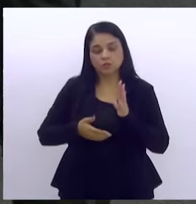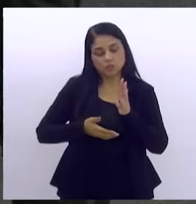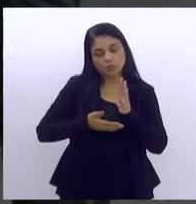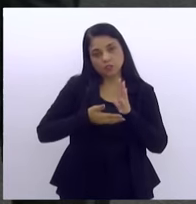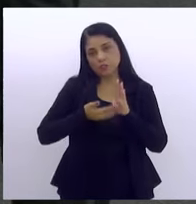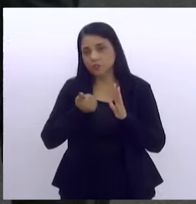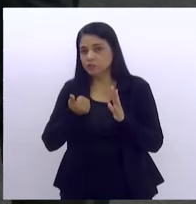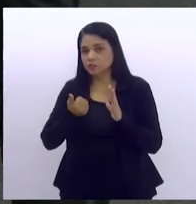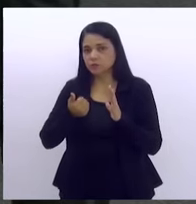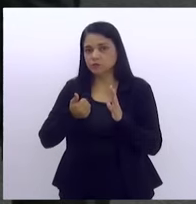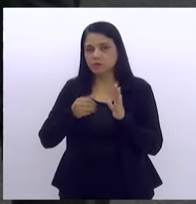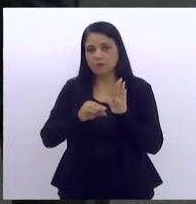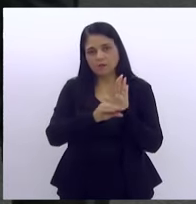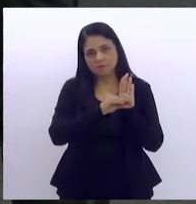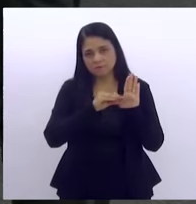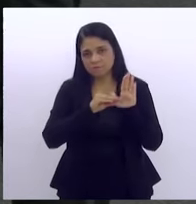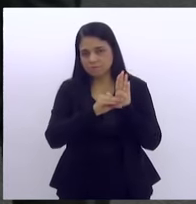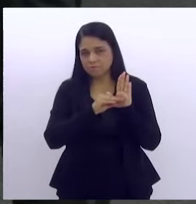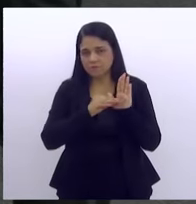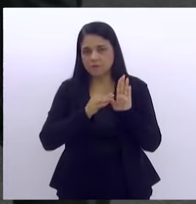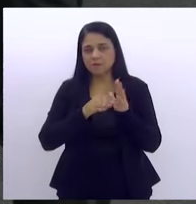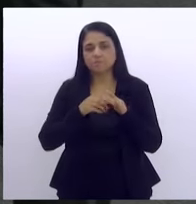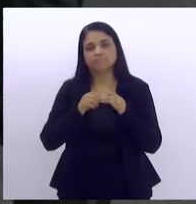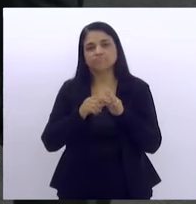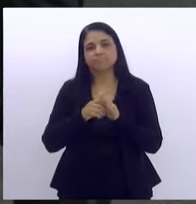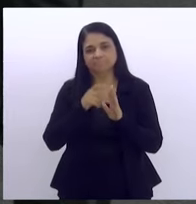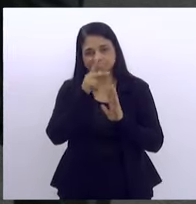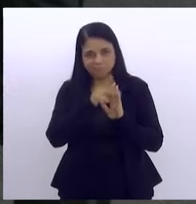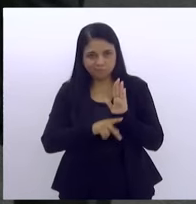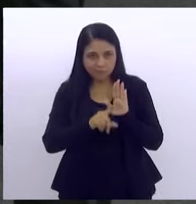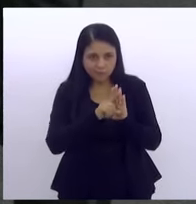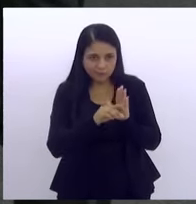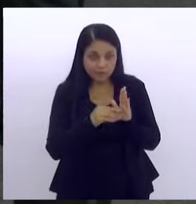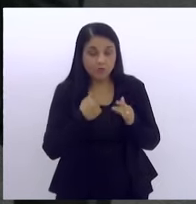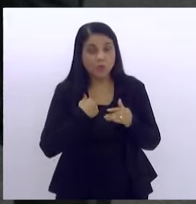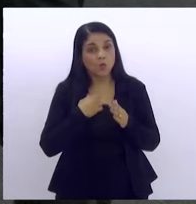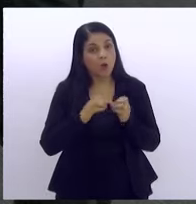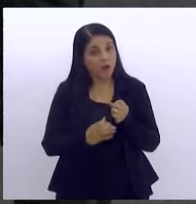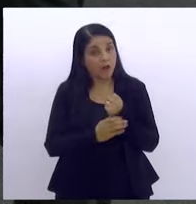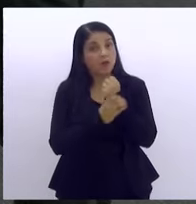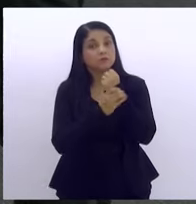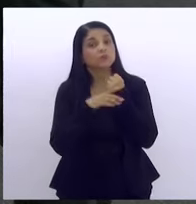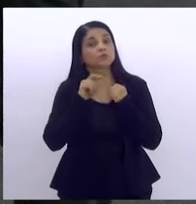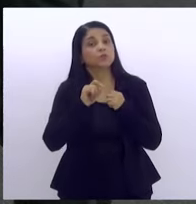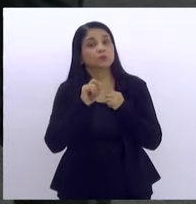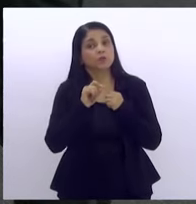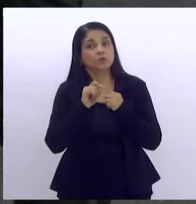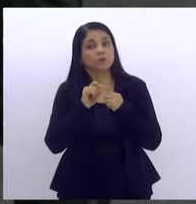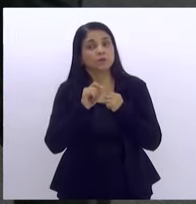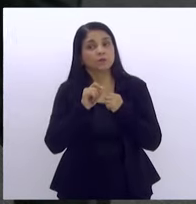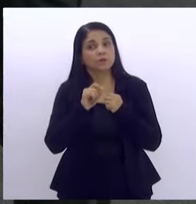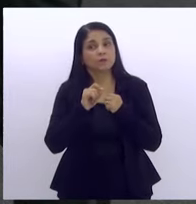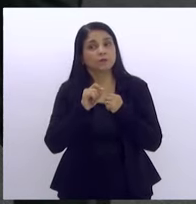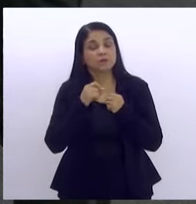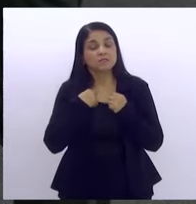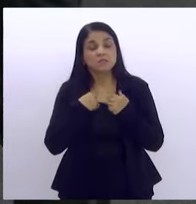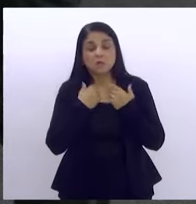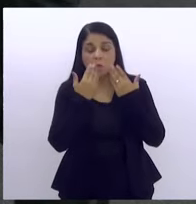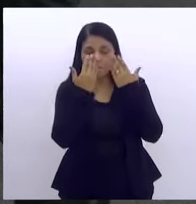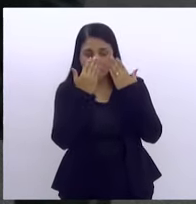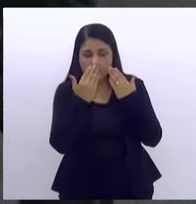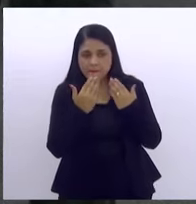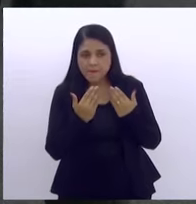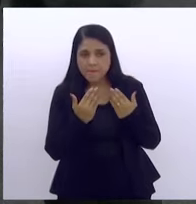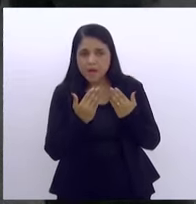retirando as emendas do projeto. Com esta garantia, tenho certeza, se eu verificar